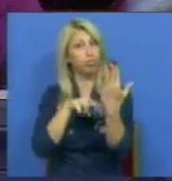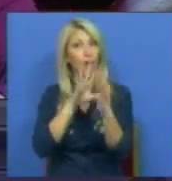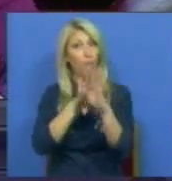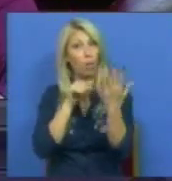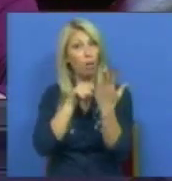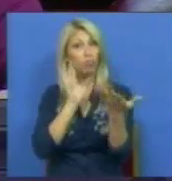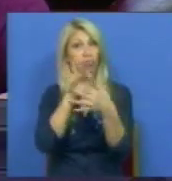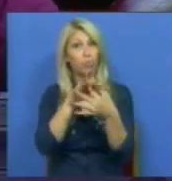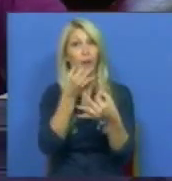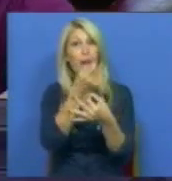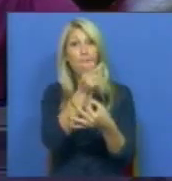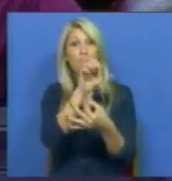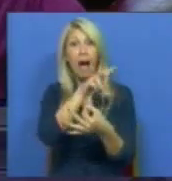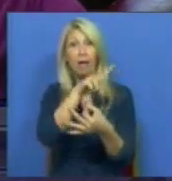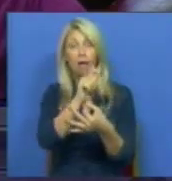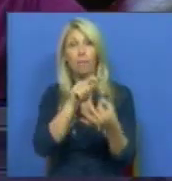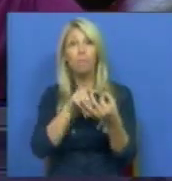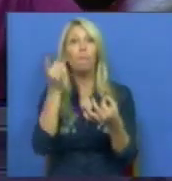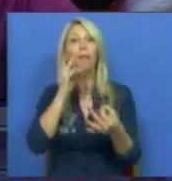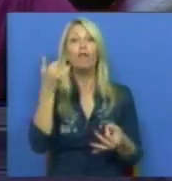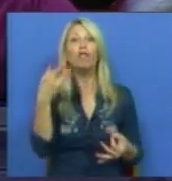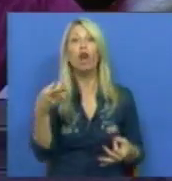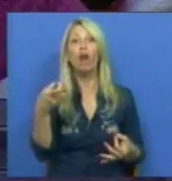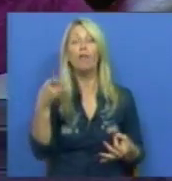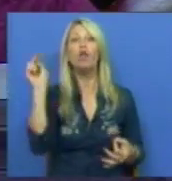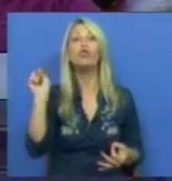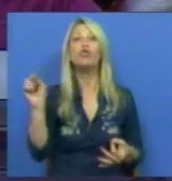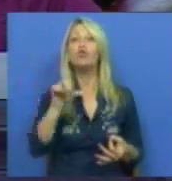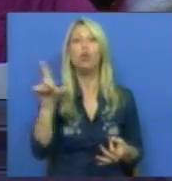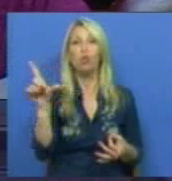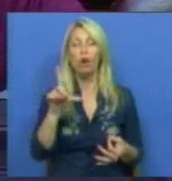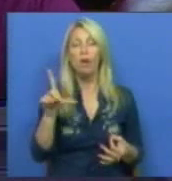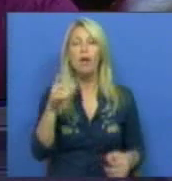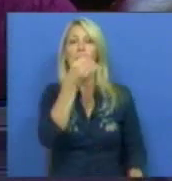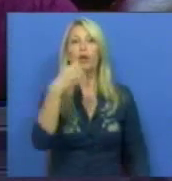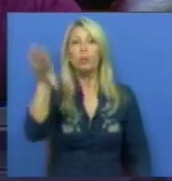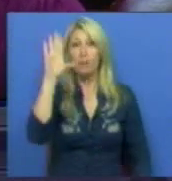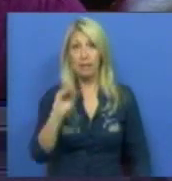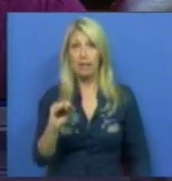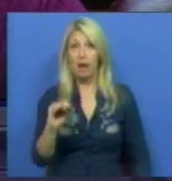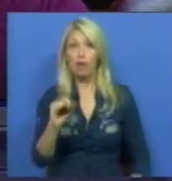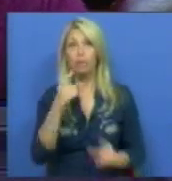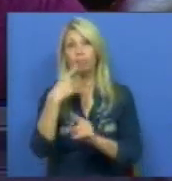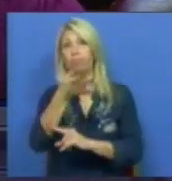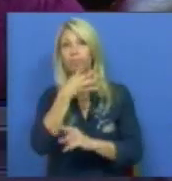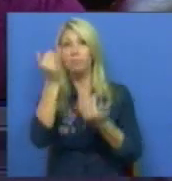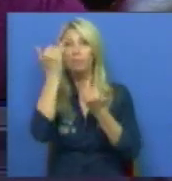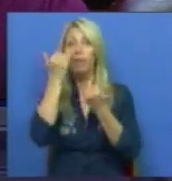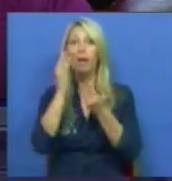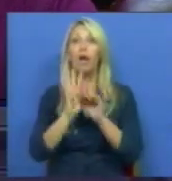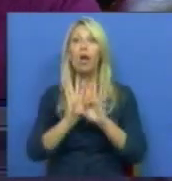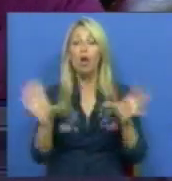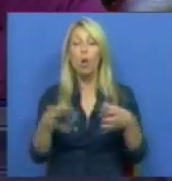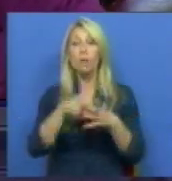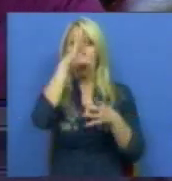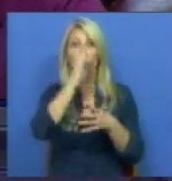Coa. Em 29 de julho de 2010, há um comunicado do Conselho de Ministros, aliás, no portal do